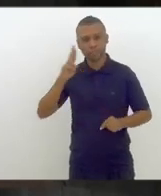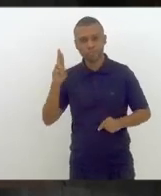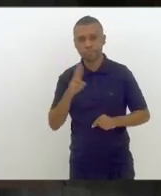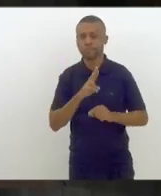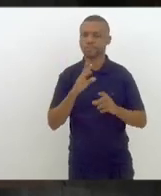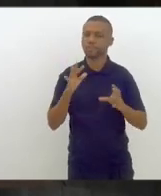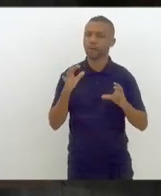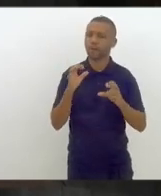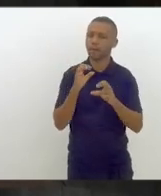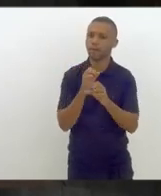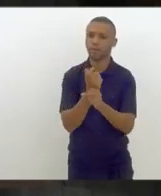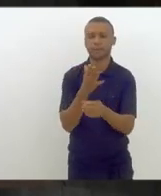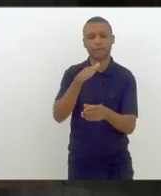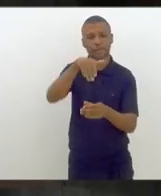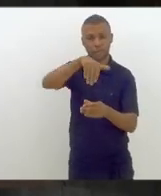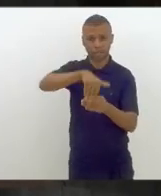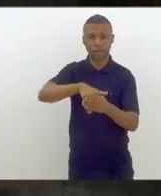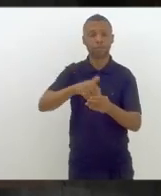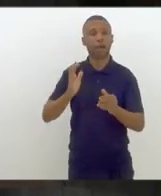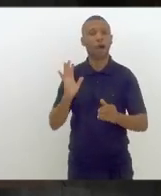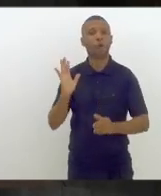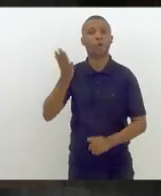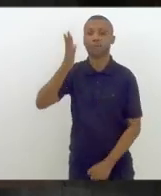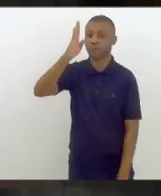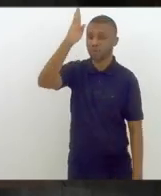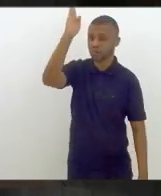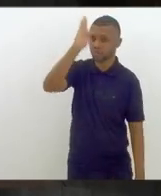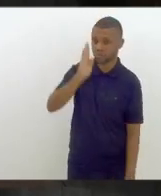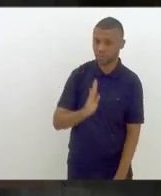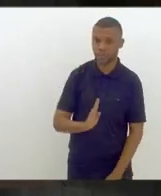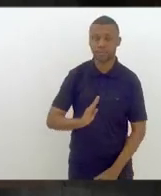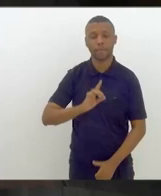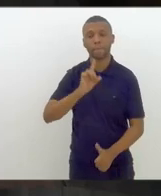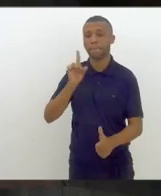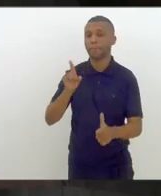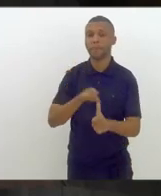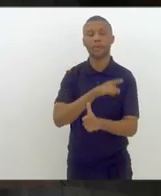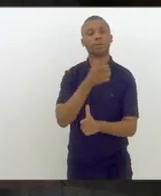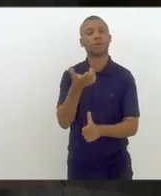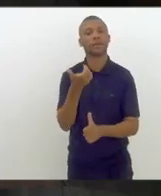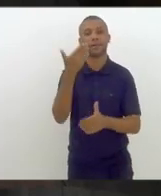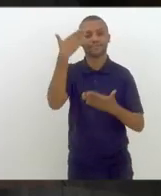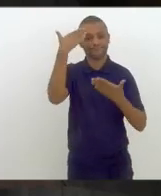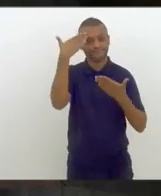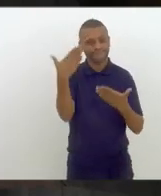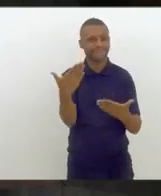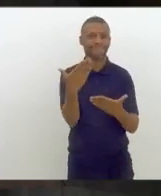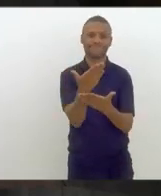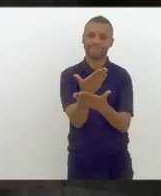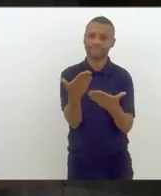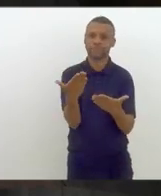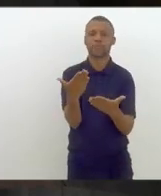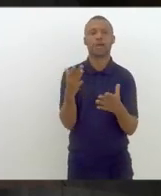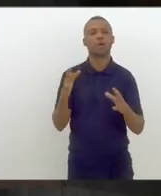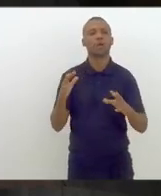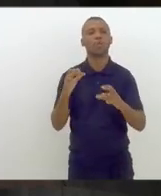que aconteceram no nosso país, em primeiro lugar, para agradecer aos